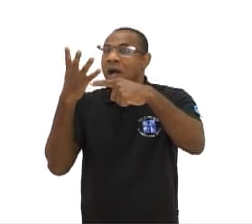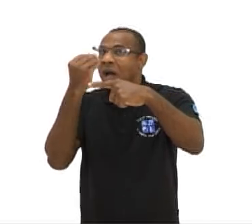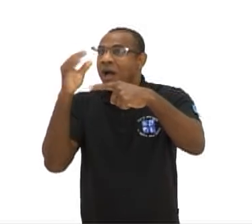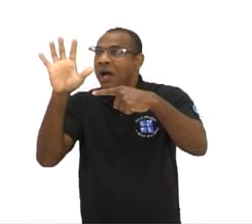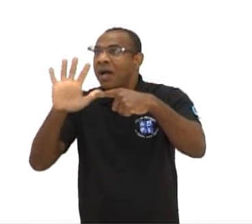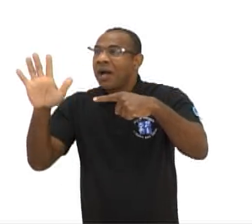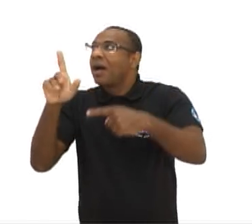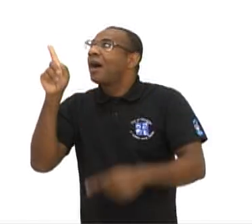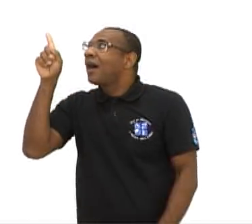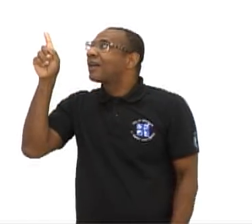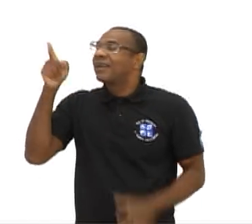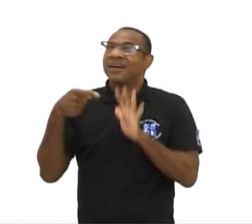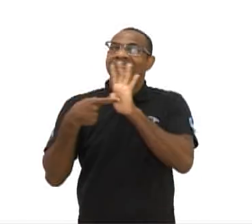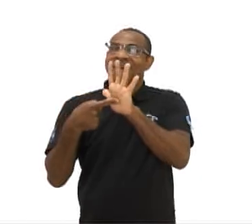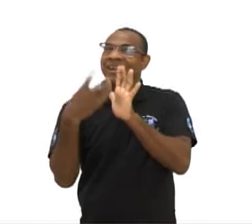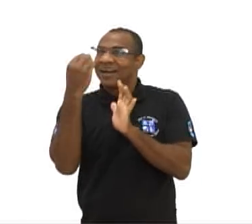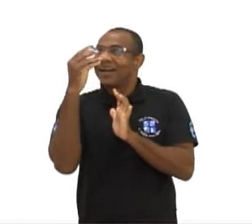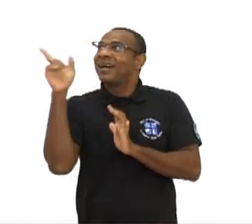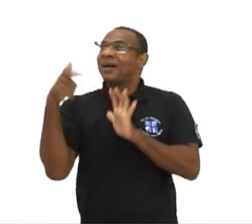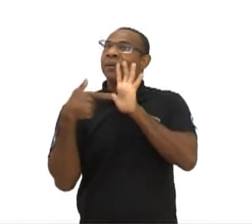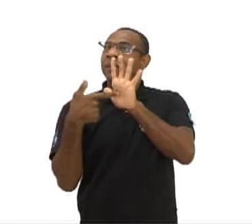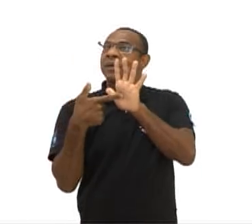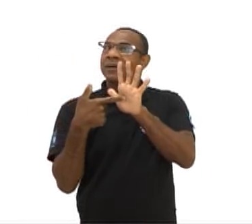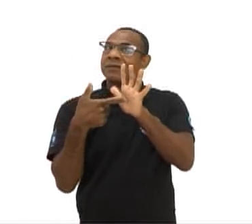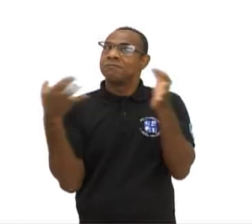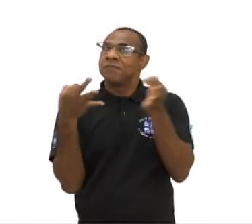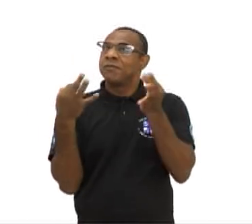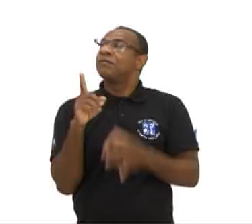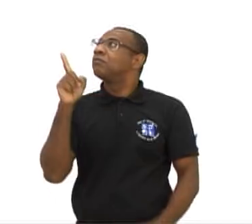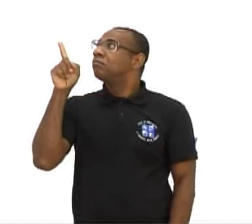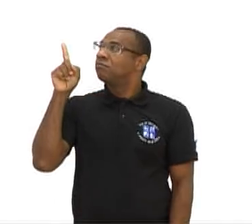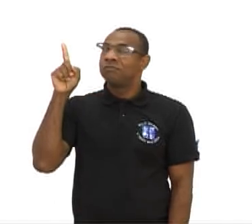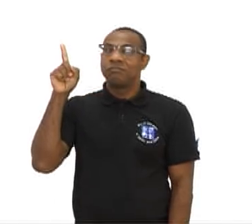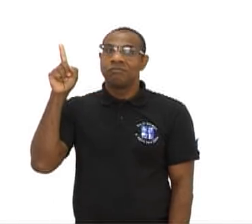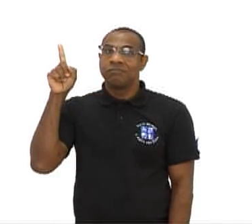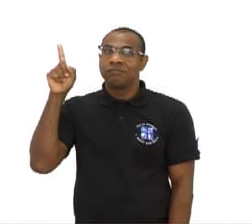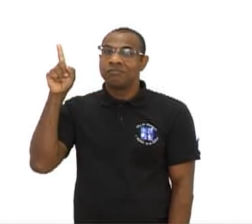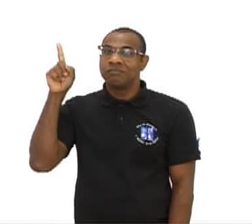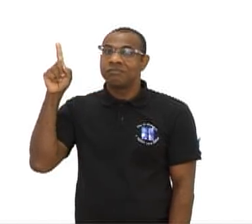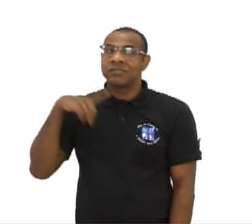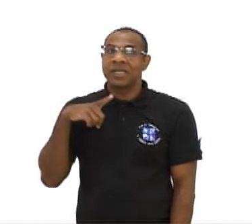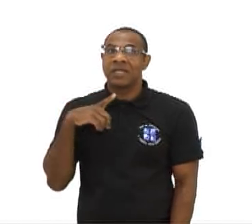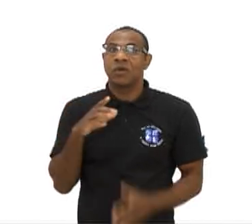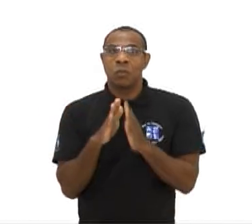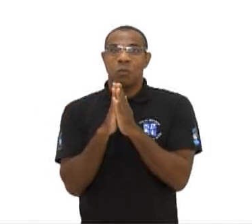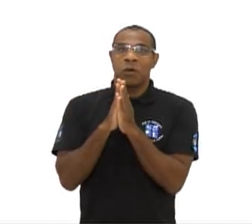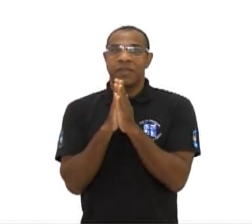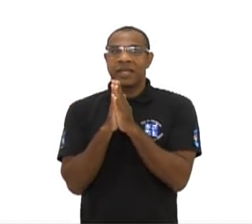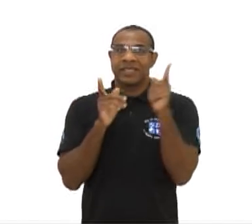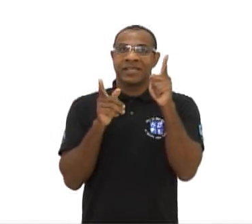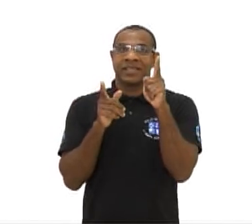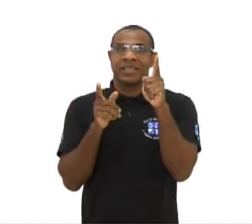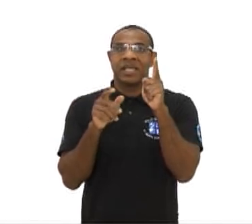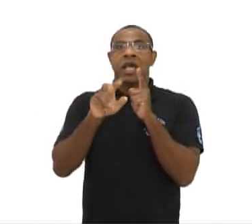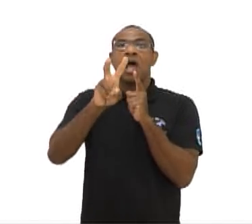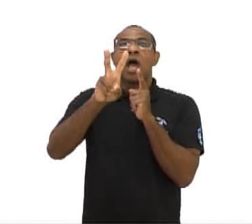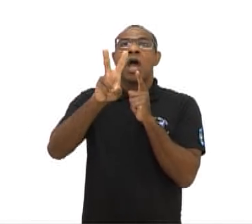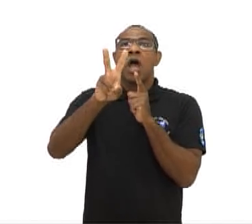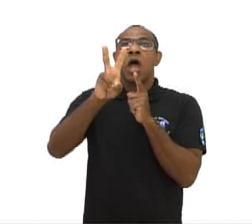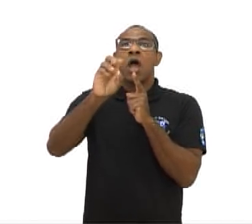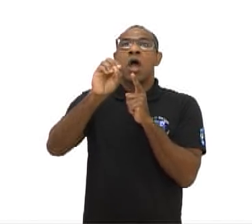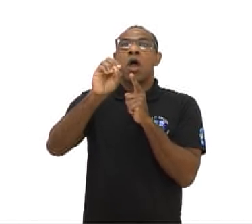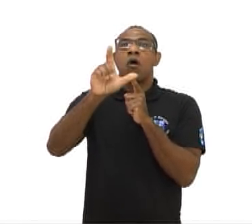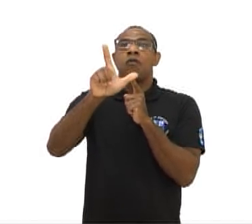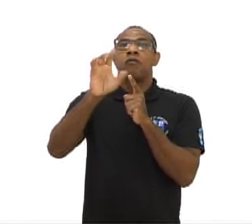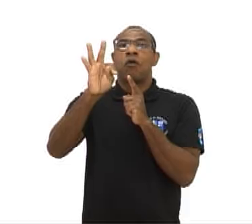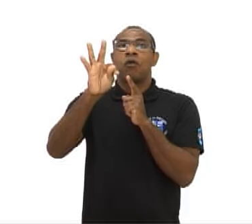bem representativo esse desenho. Olha só, eu tenho um bonequinho aqui, volt, né, que